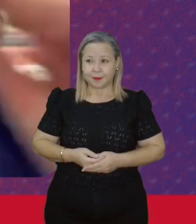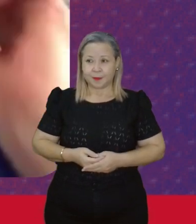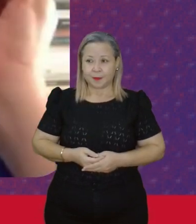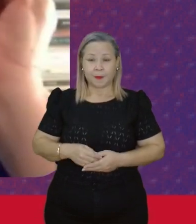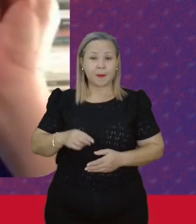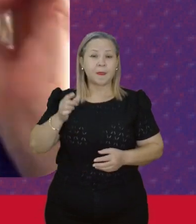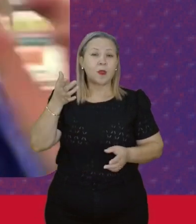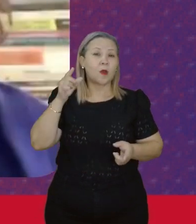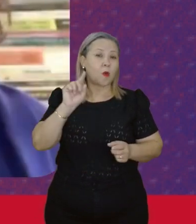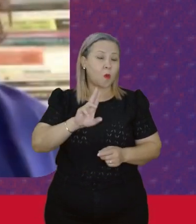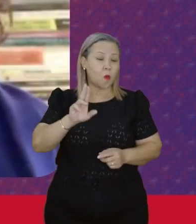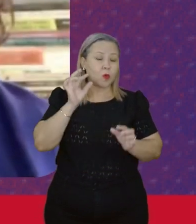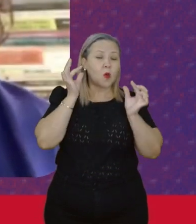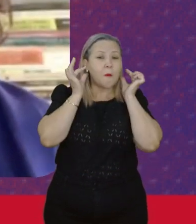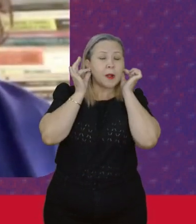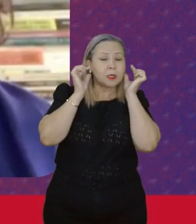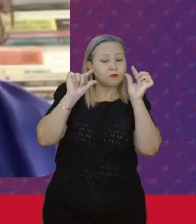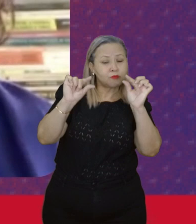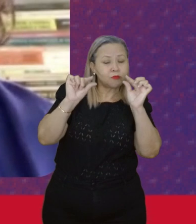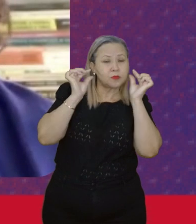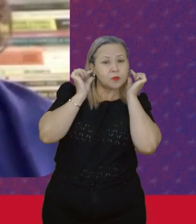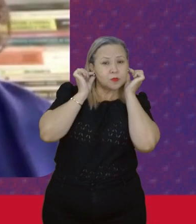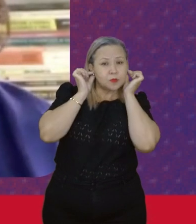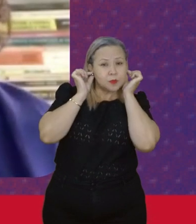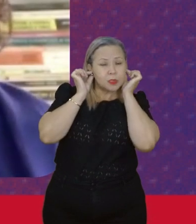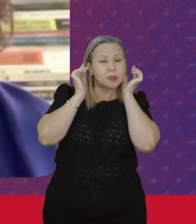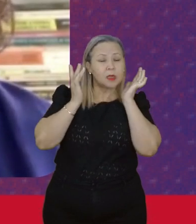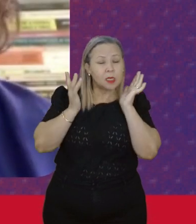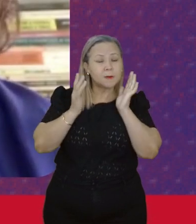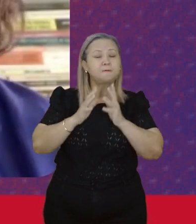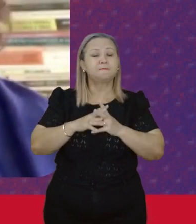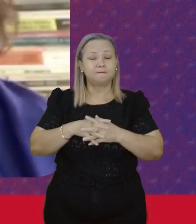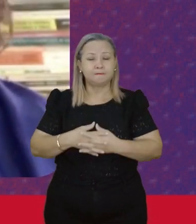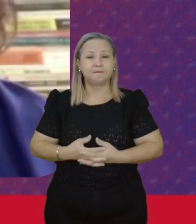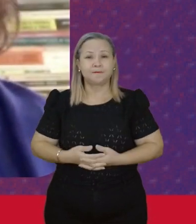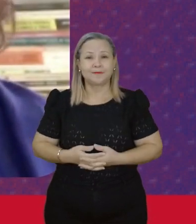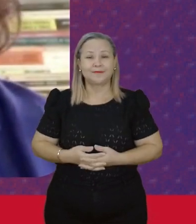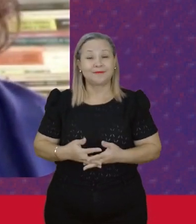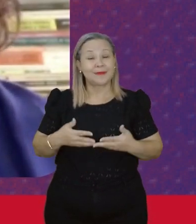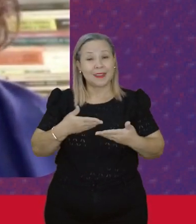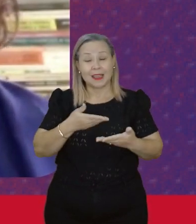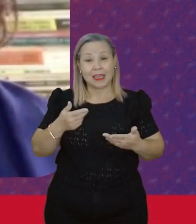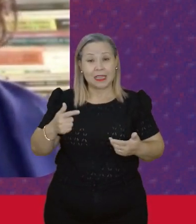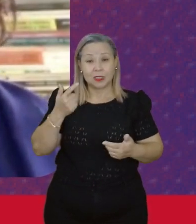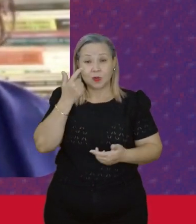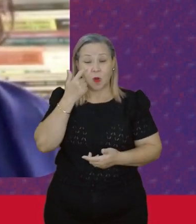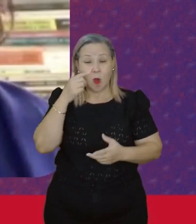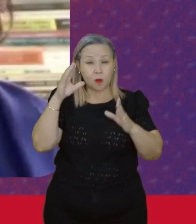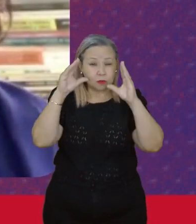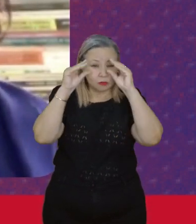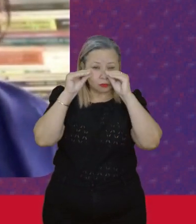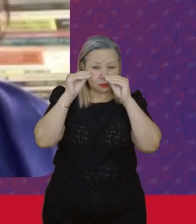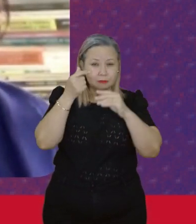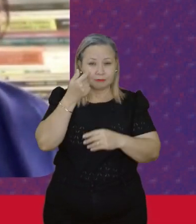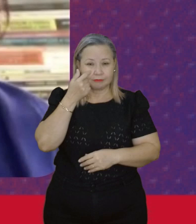uso um brinquinho, e é isso, tenho olhos escuros.